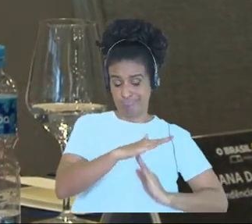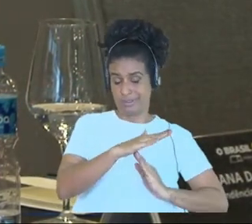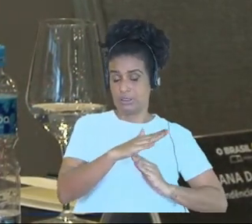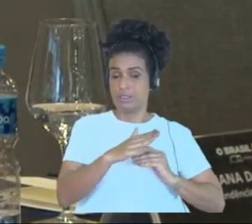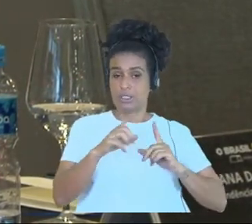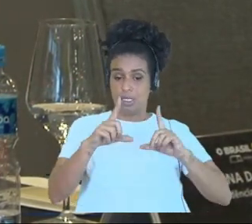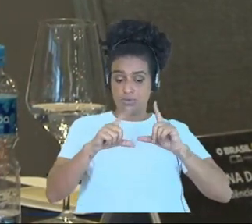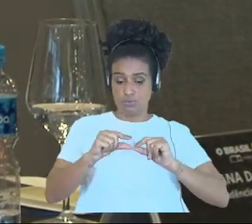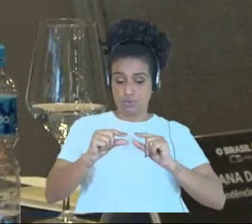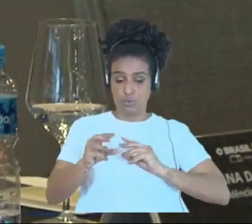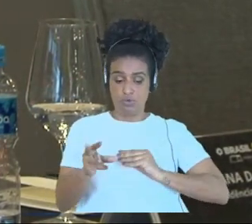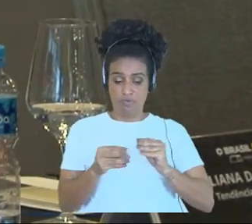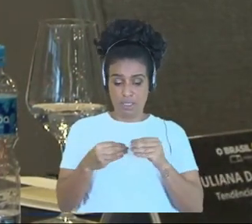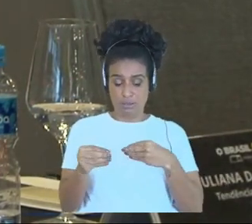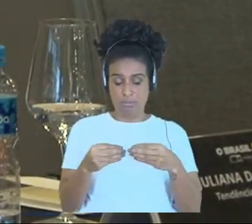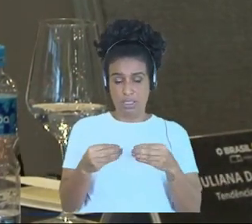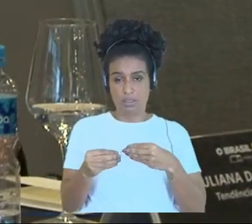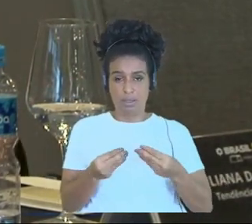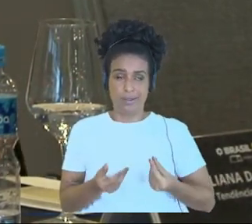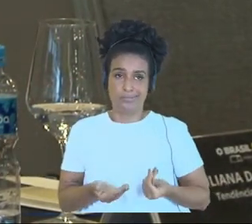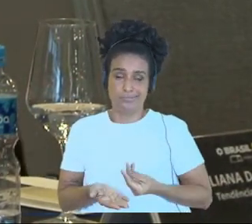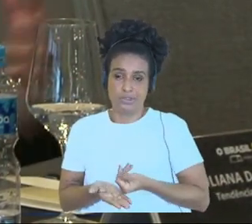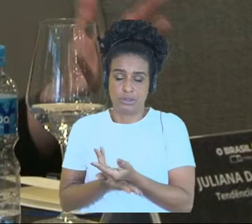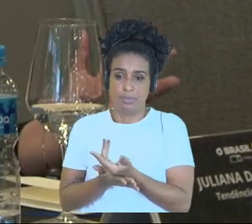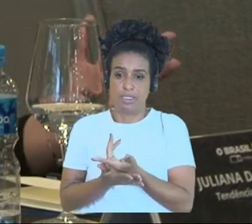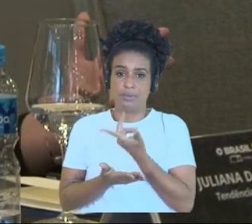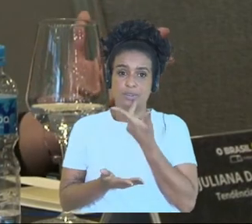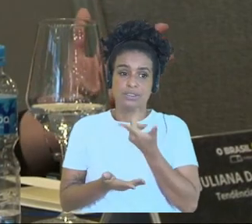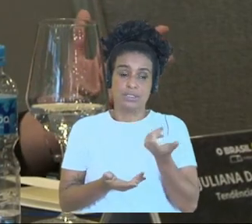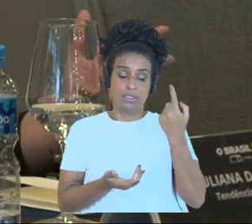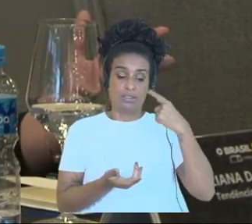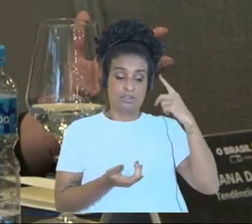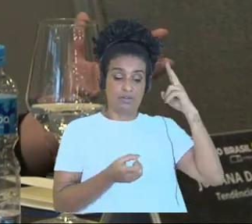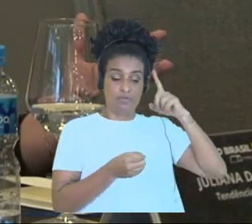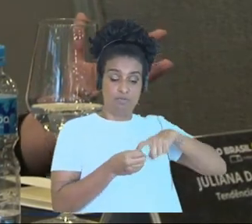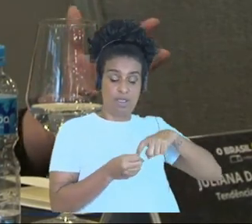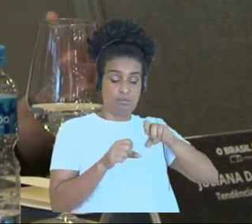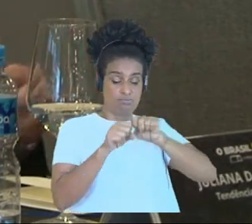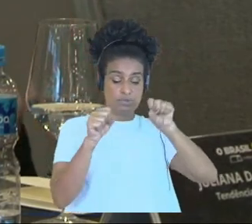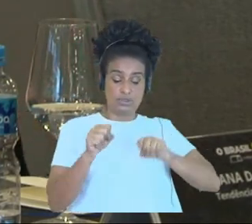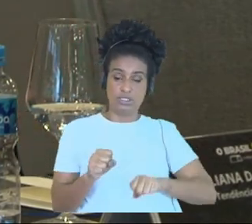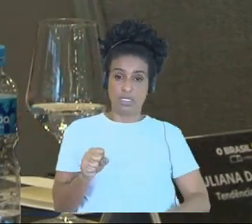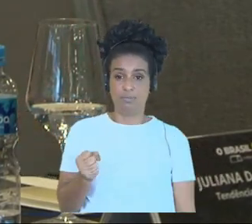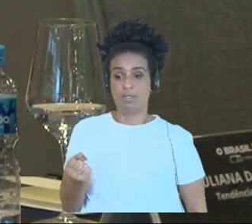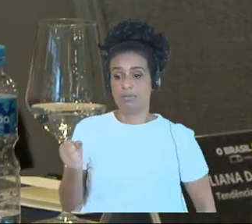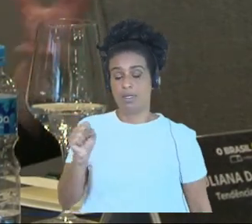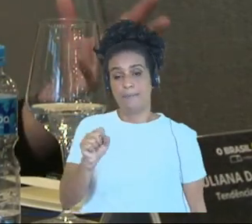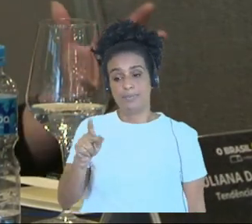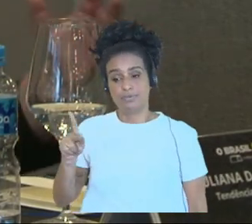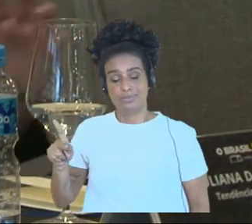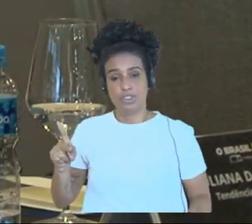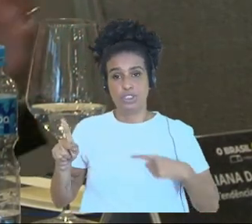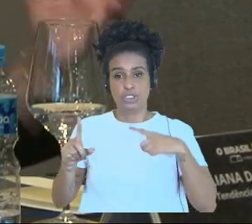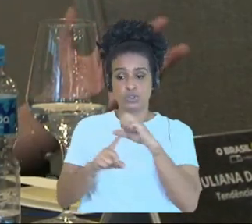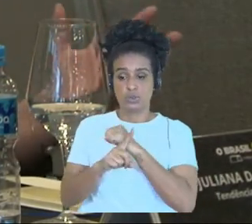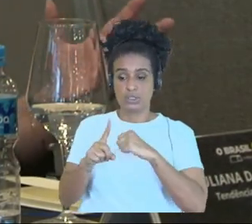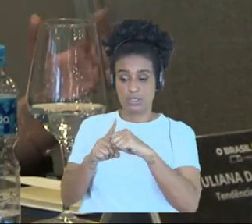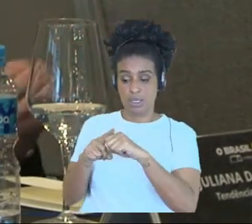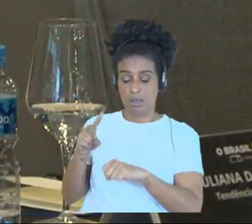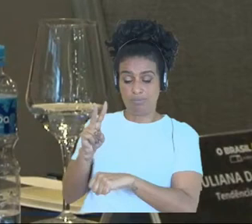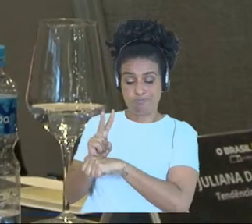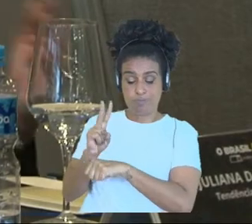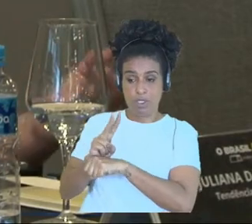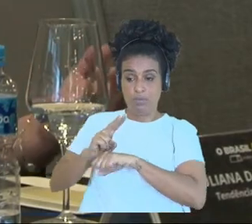diminuindo, né, a flexibilidade do orçamento. Então, se a gente quisesse, por exemplo, revisitar o nosso sistema de proteção social, a gente poderia juntar, num guarda-chuva